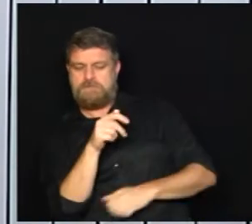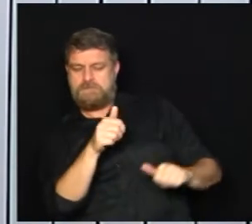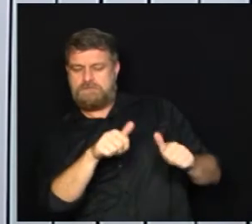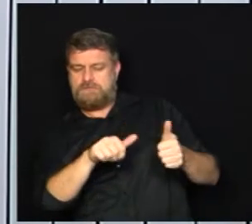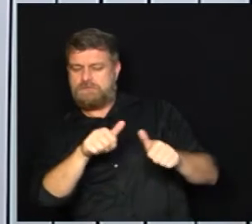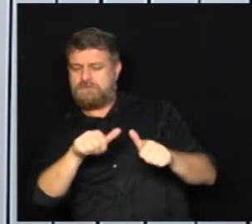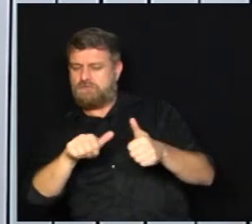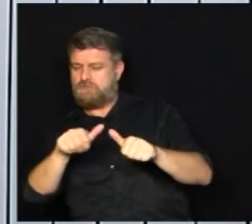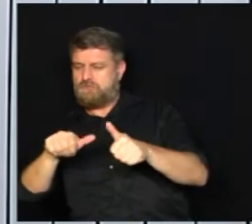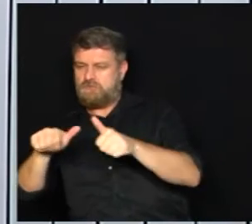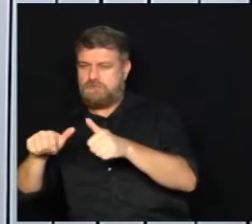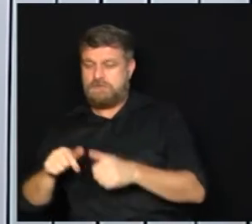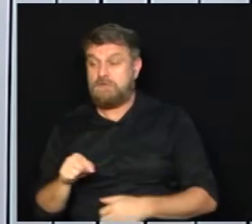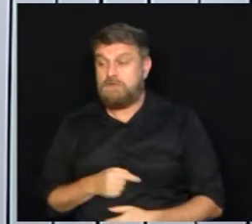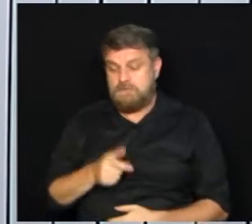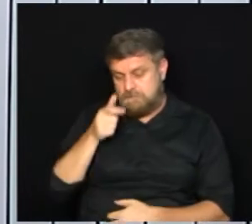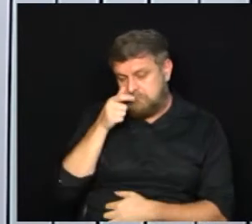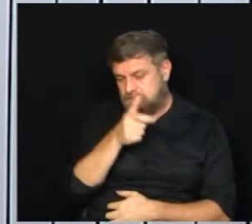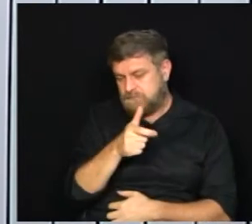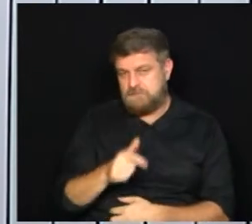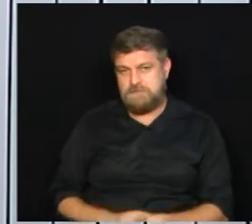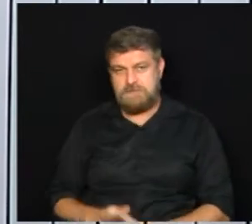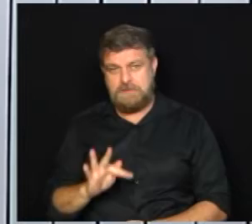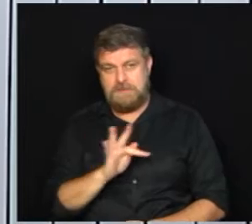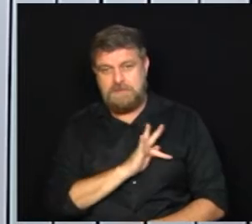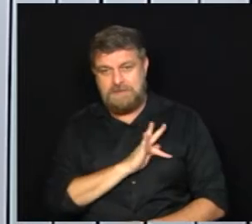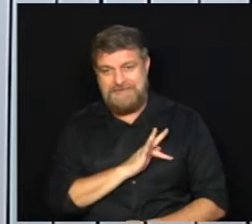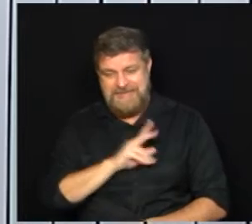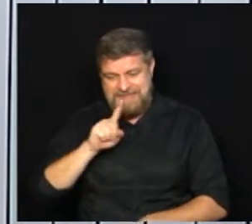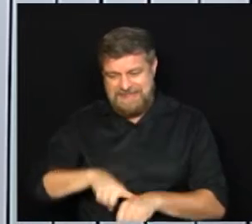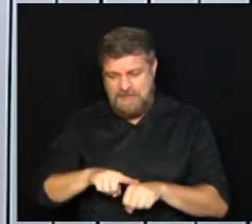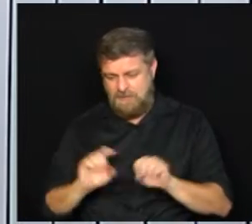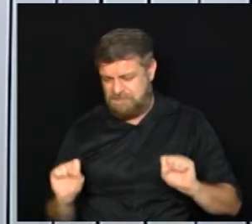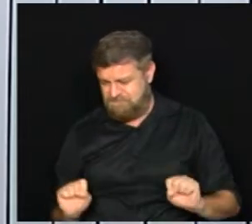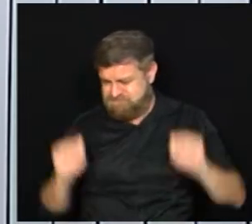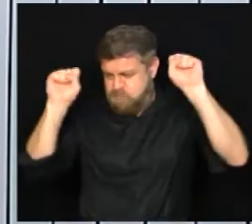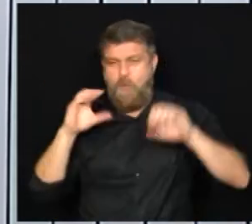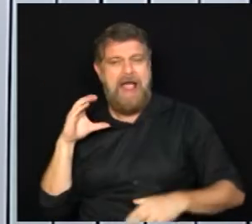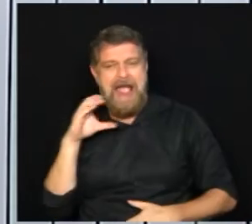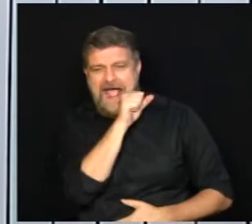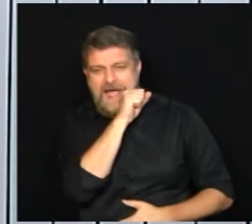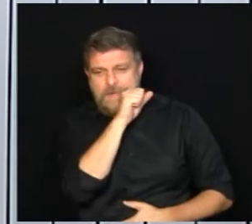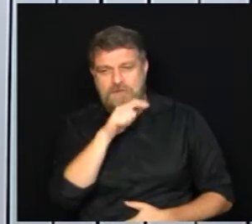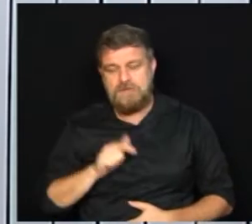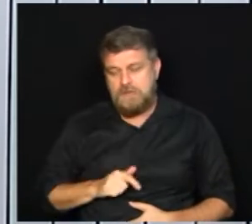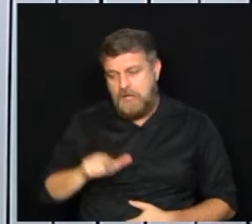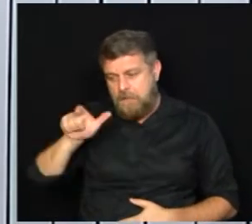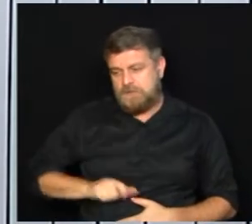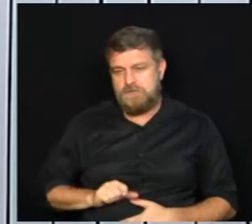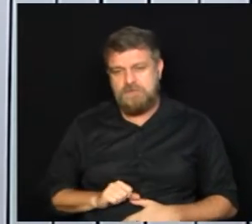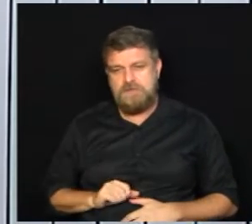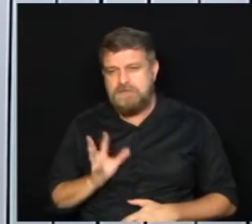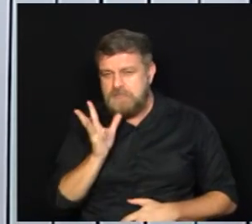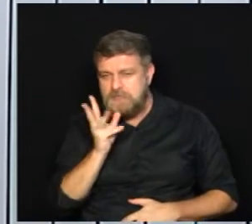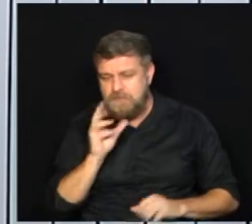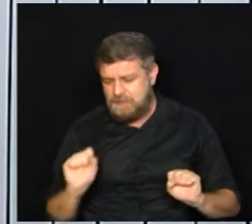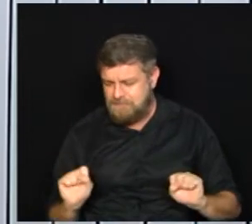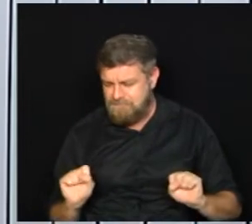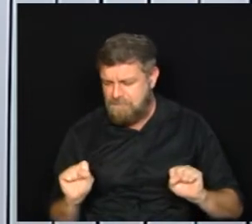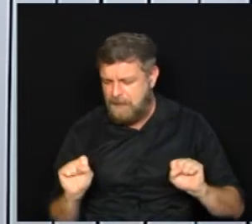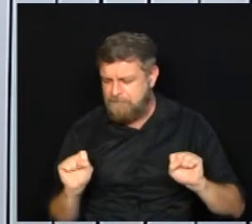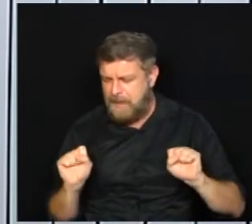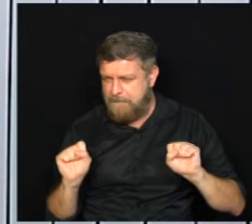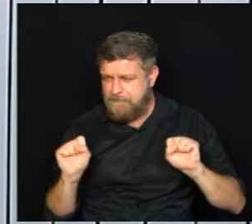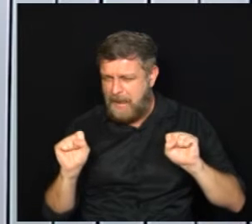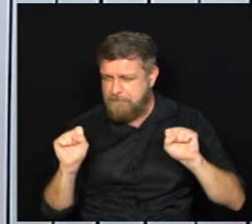outros atletas e o que seria uma técnica? É no arranque o cara faz muito rápido, é alguém que faz mais devagar, é alguma coisa que ele